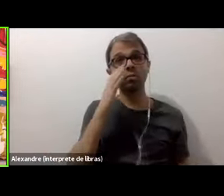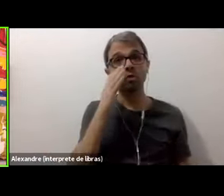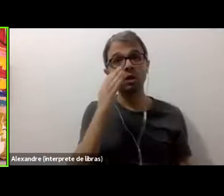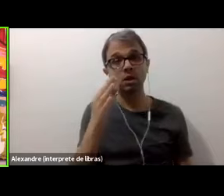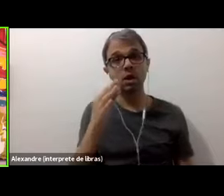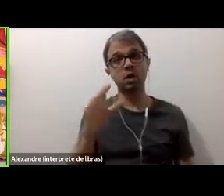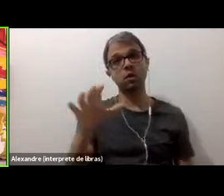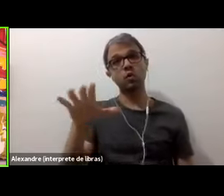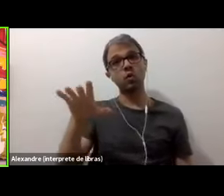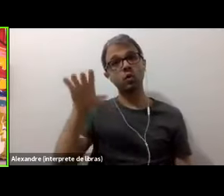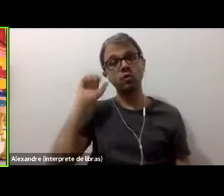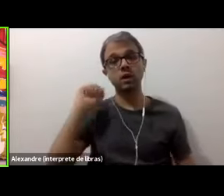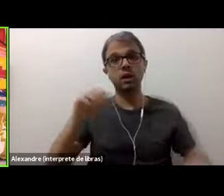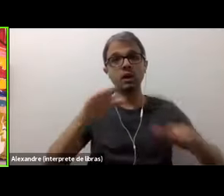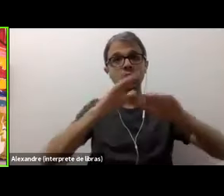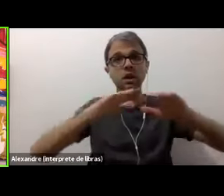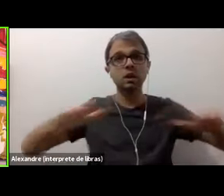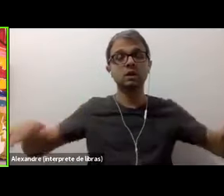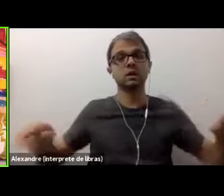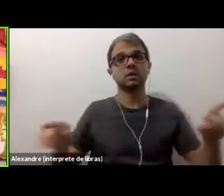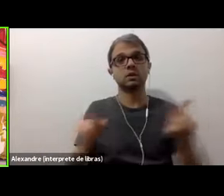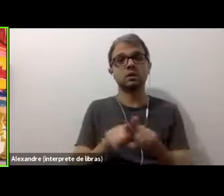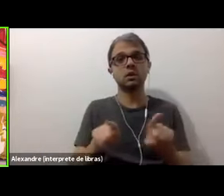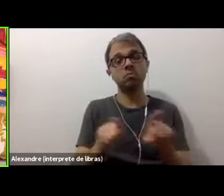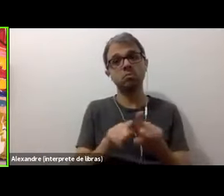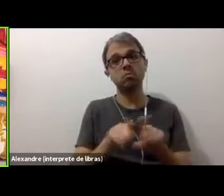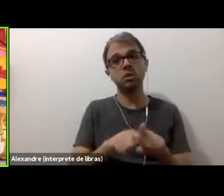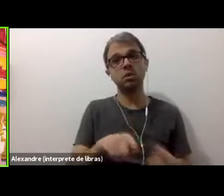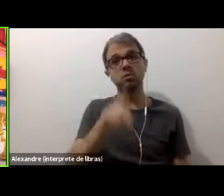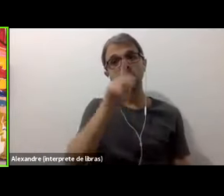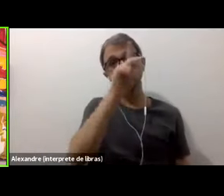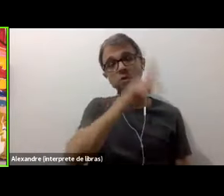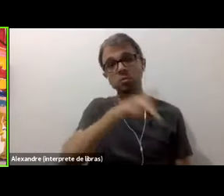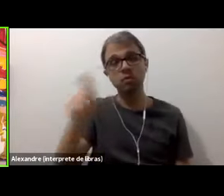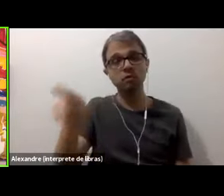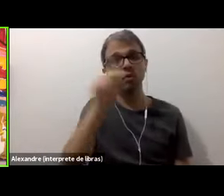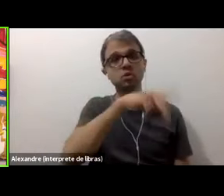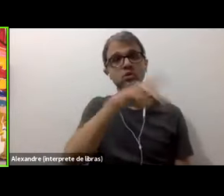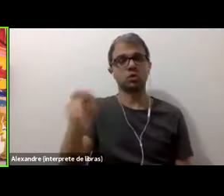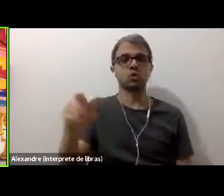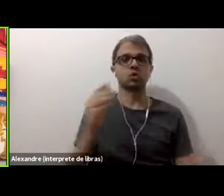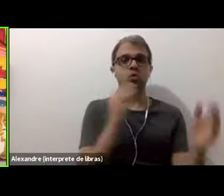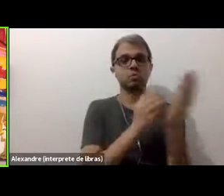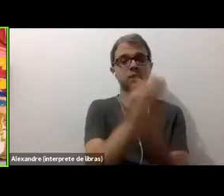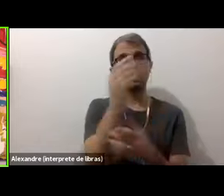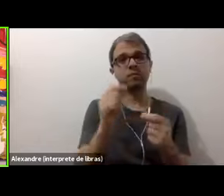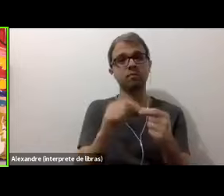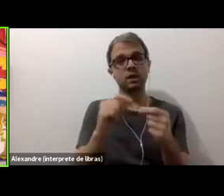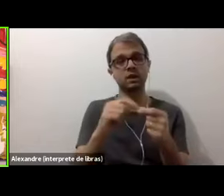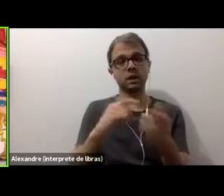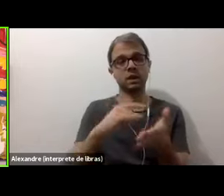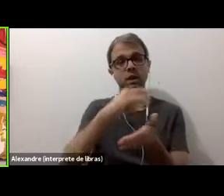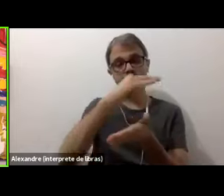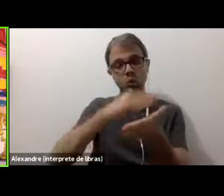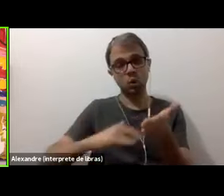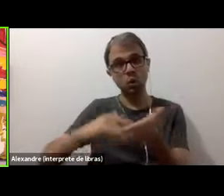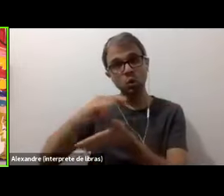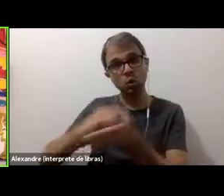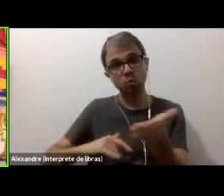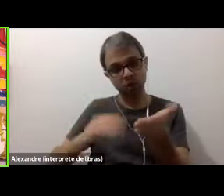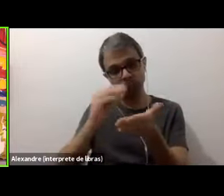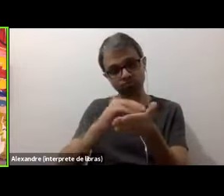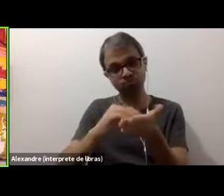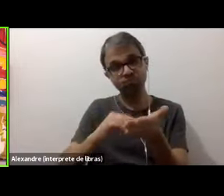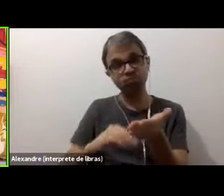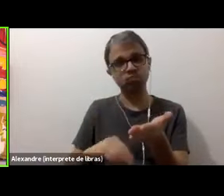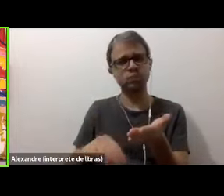o professor realizar essa documentação pedagógica, né? Então, tudo que a criança está produzindo, está relatando, de